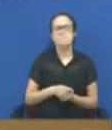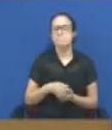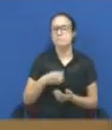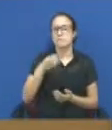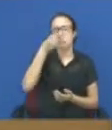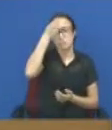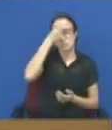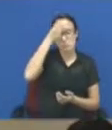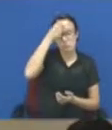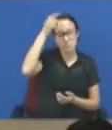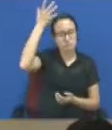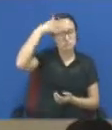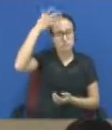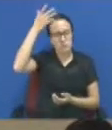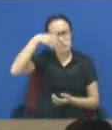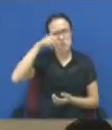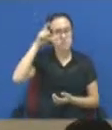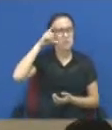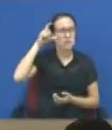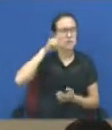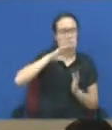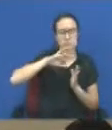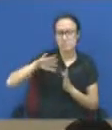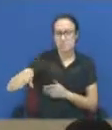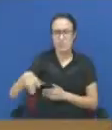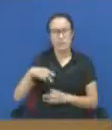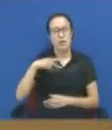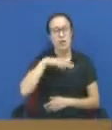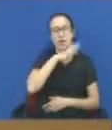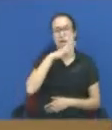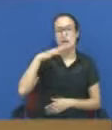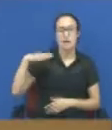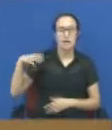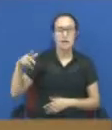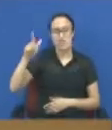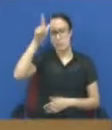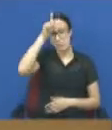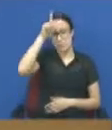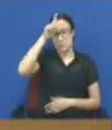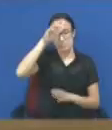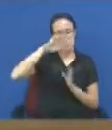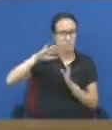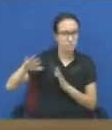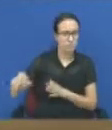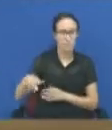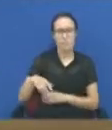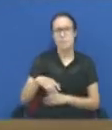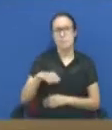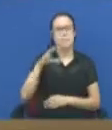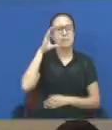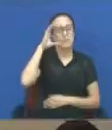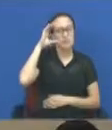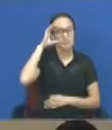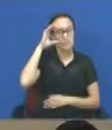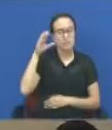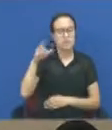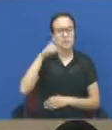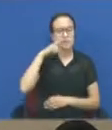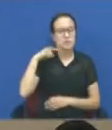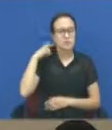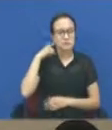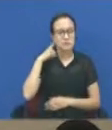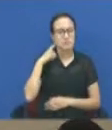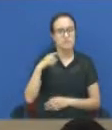Dispenso. Faride. Dispenso. Aloísio. Dispenso. Lemão. Dispenso. Totó. Dispenso. Newton.